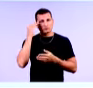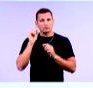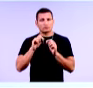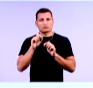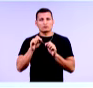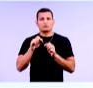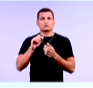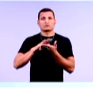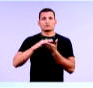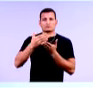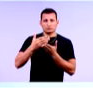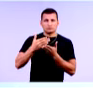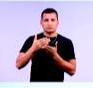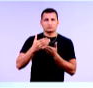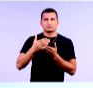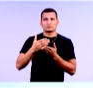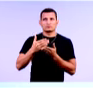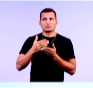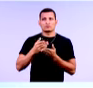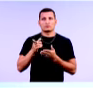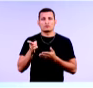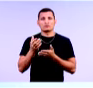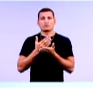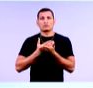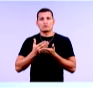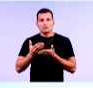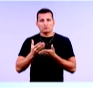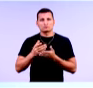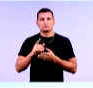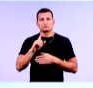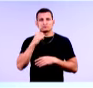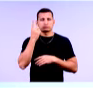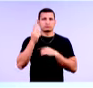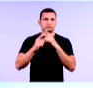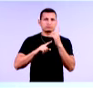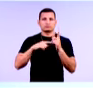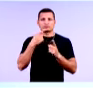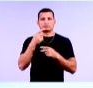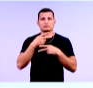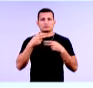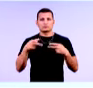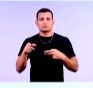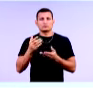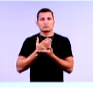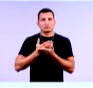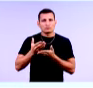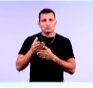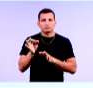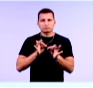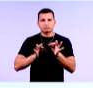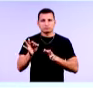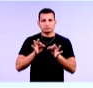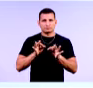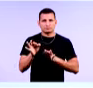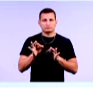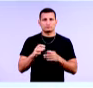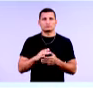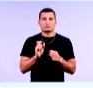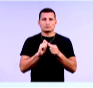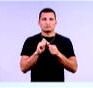que é um notebook e assim por diante, ele começa a criar objetos e começa a manipular esses objetos. Vamos fazer uma analogia disso